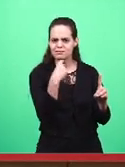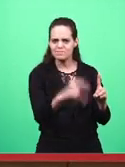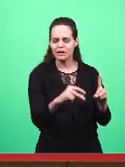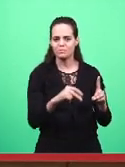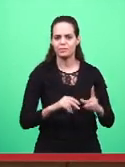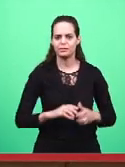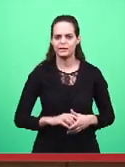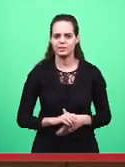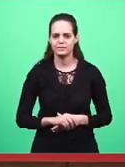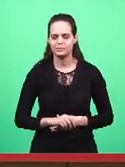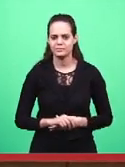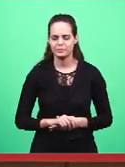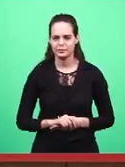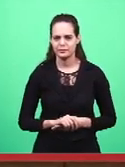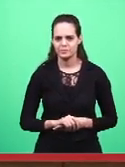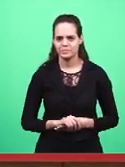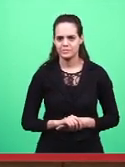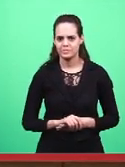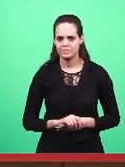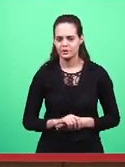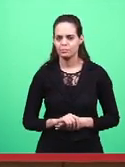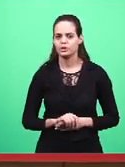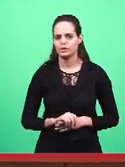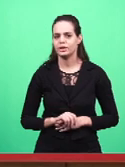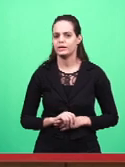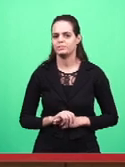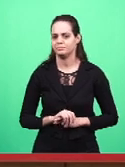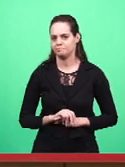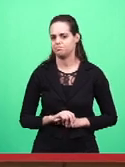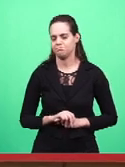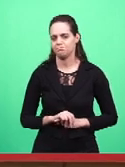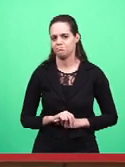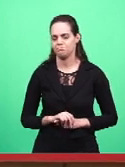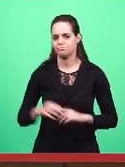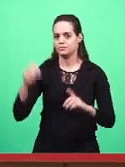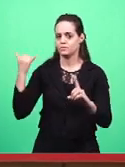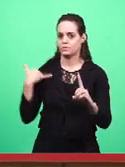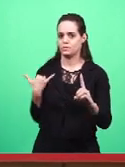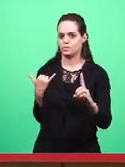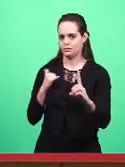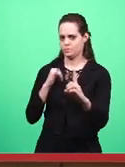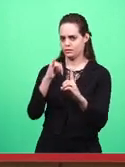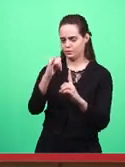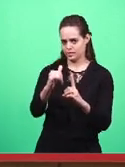ser praticado por nós. Agora vamos ver o resto.